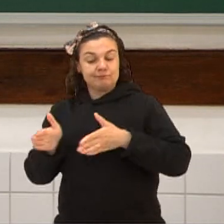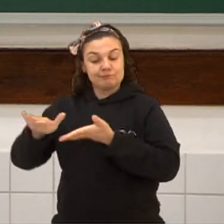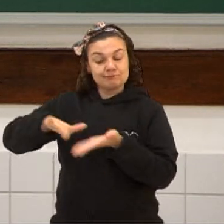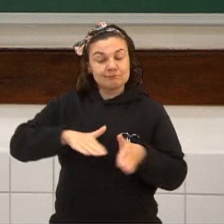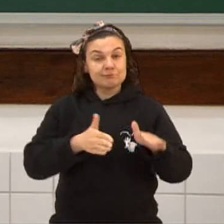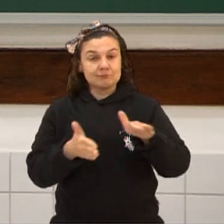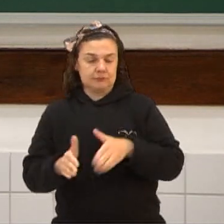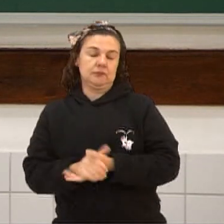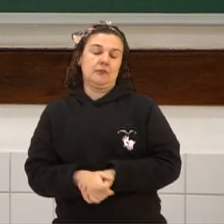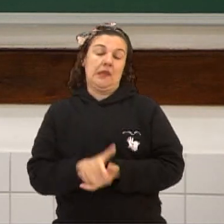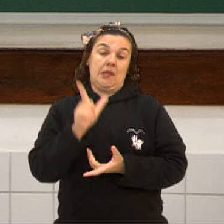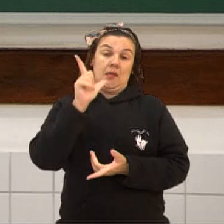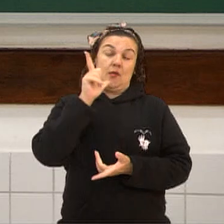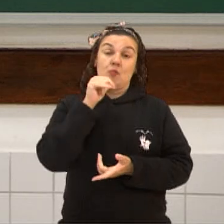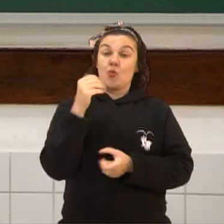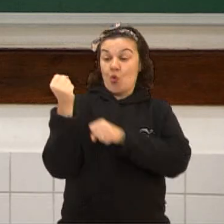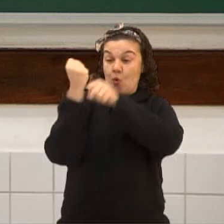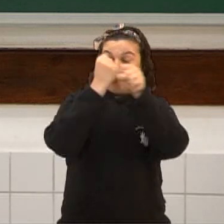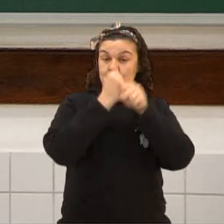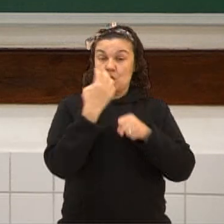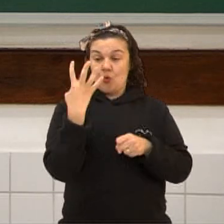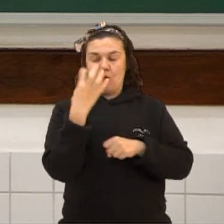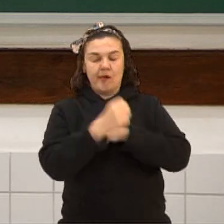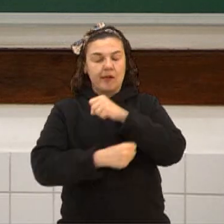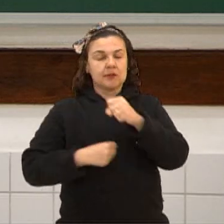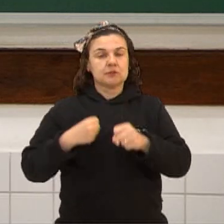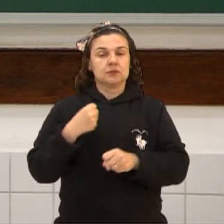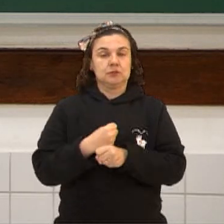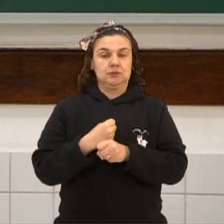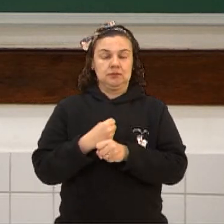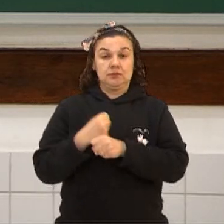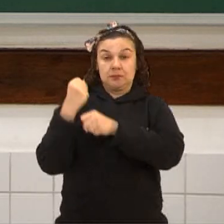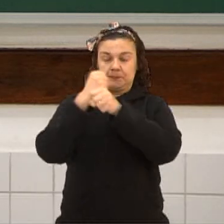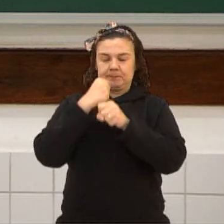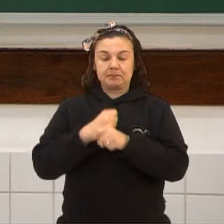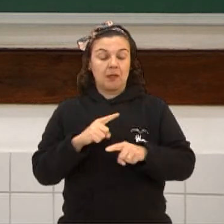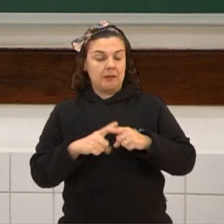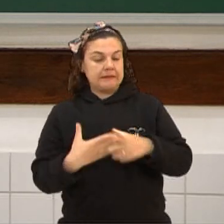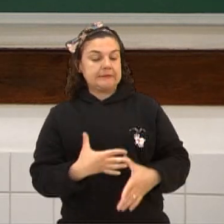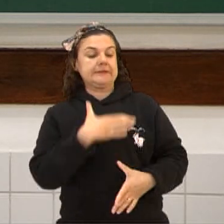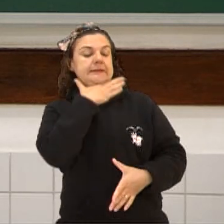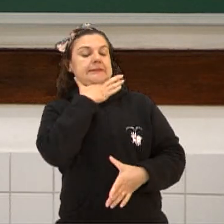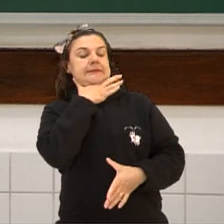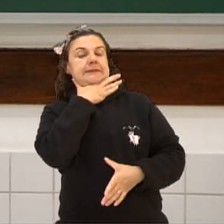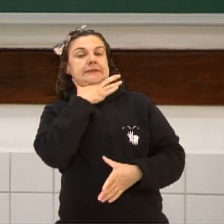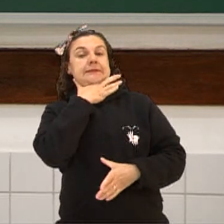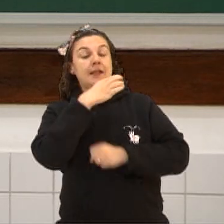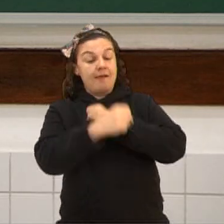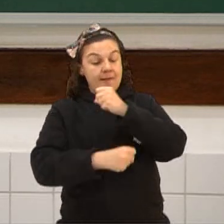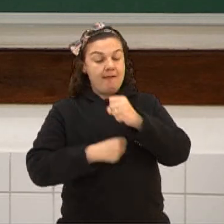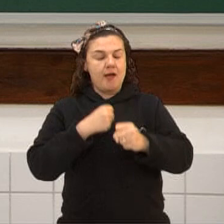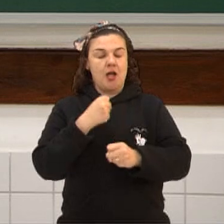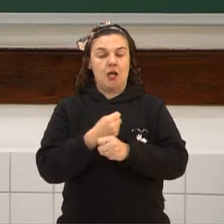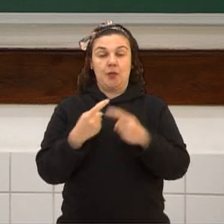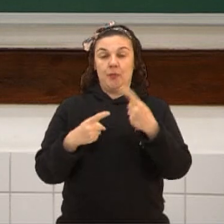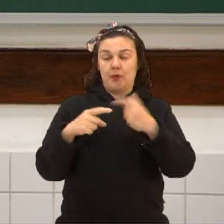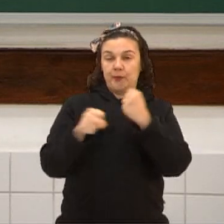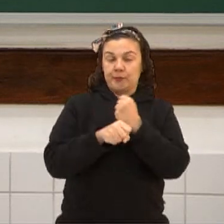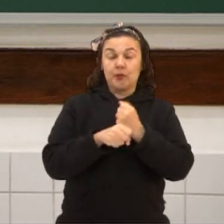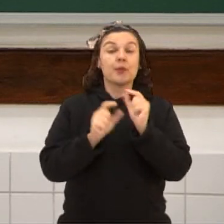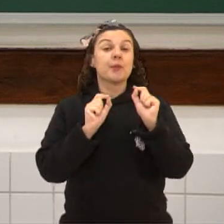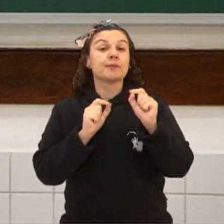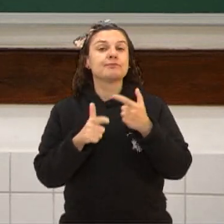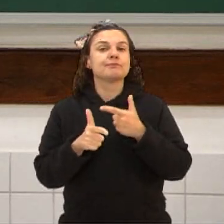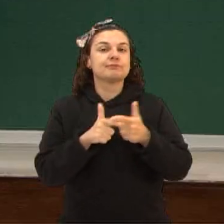levou 4 anos para ser construída. Infelizmente, excedeu o tempo previsto para a construção da obra, porque houve problemas